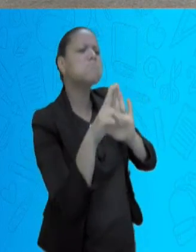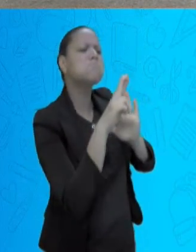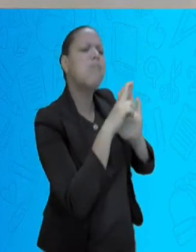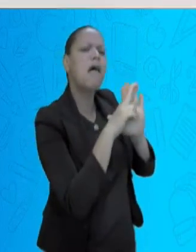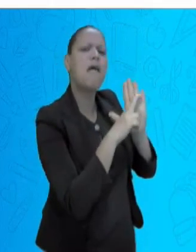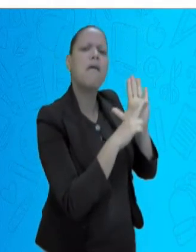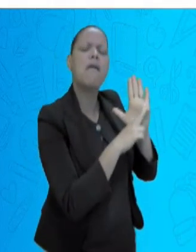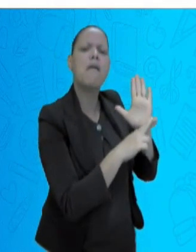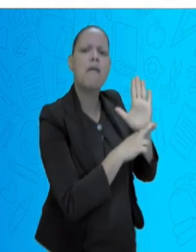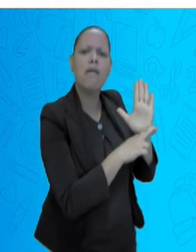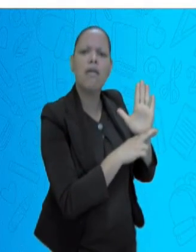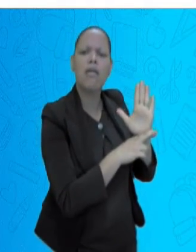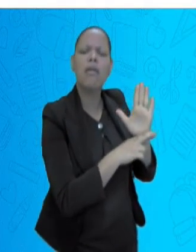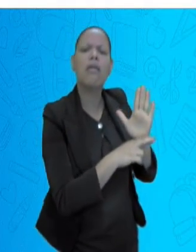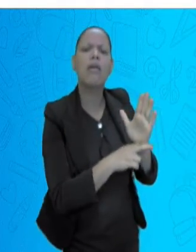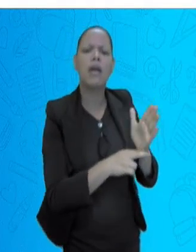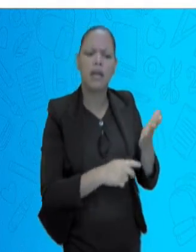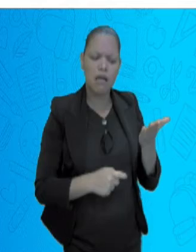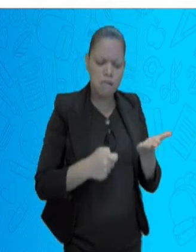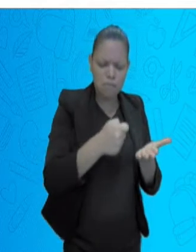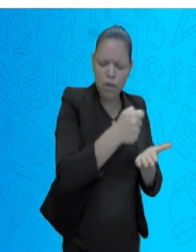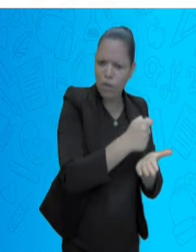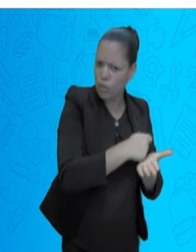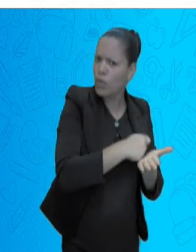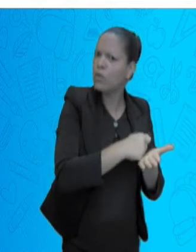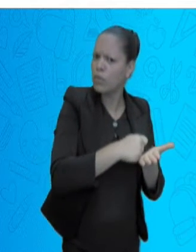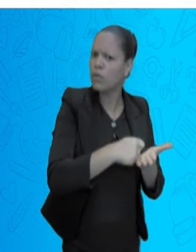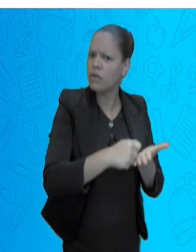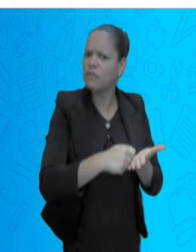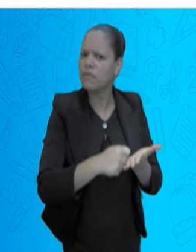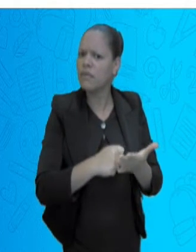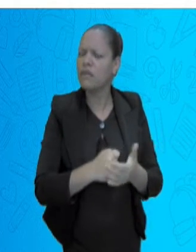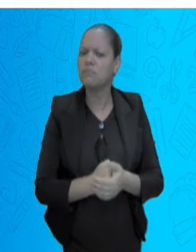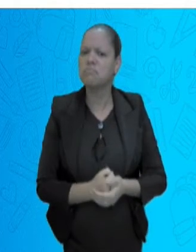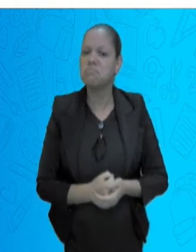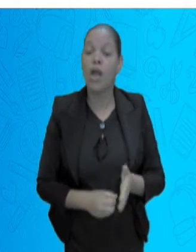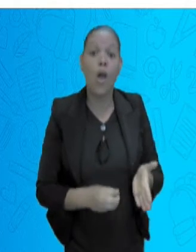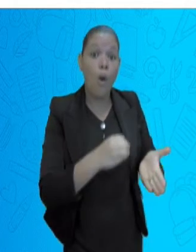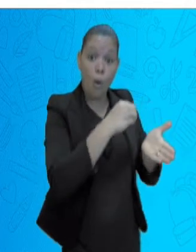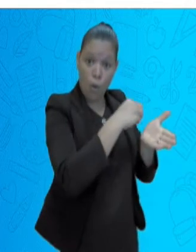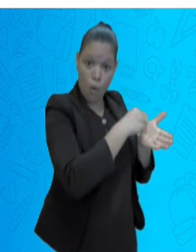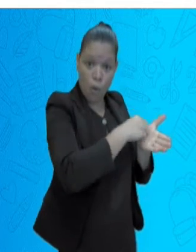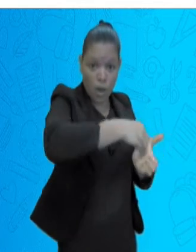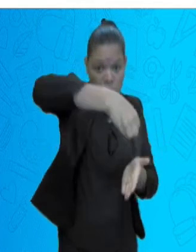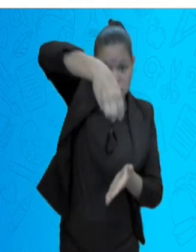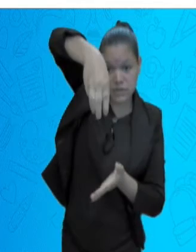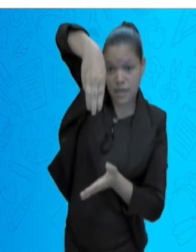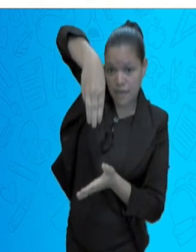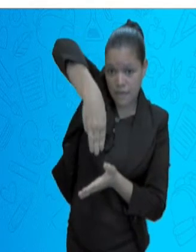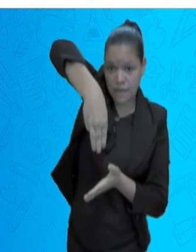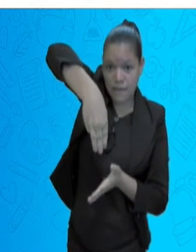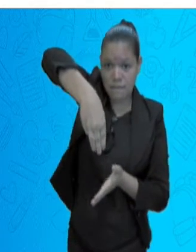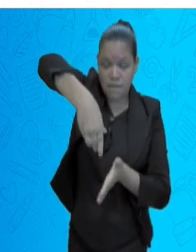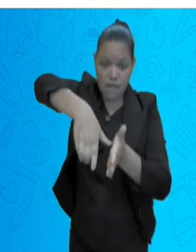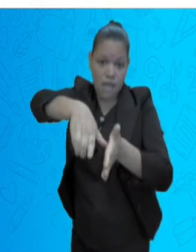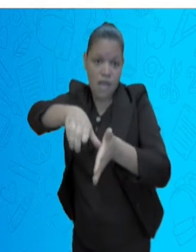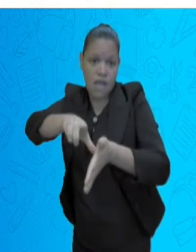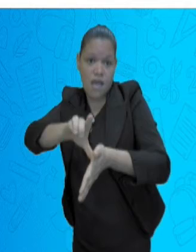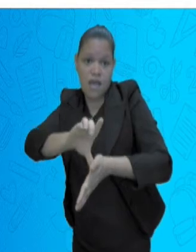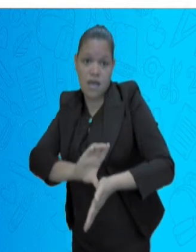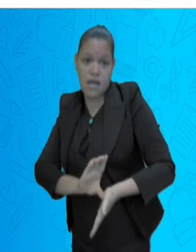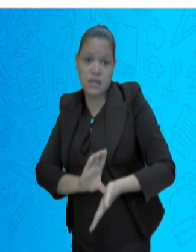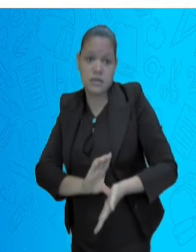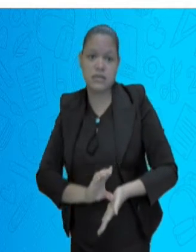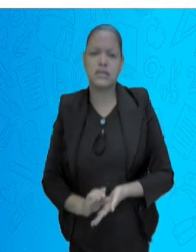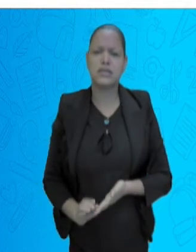é, colocamos M antes de P e B e no